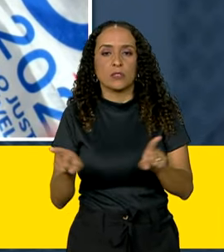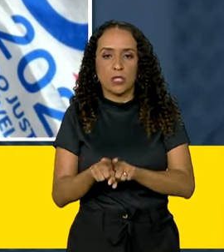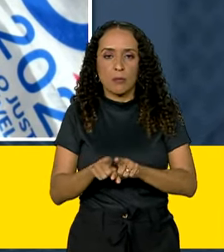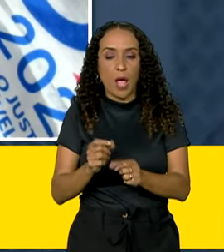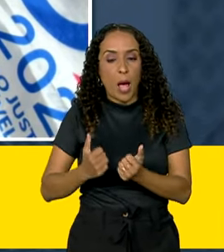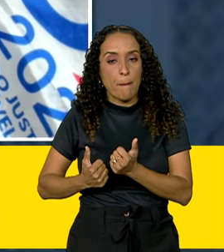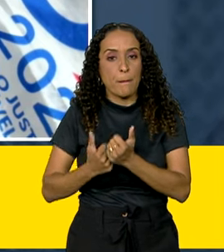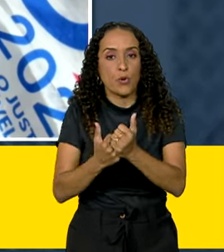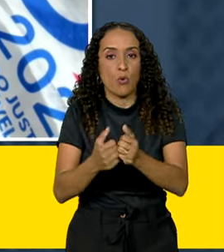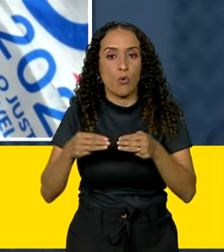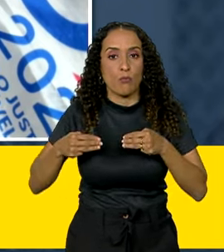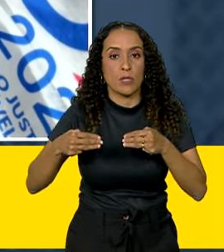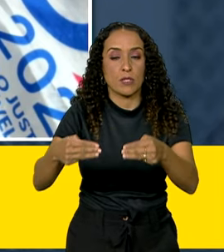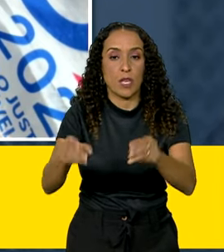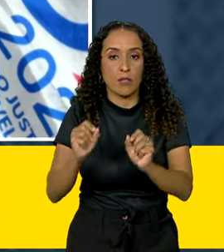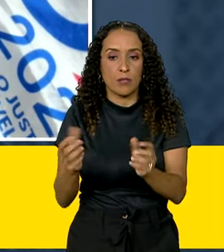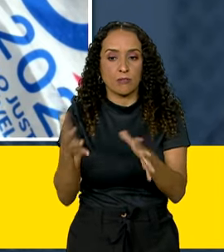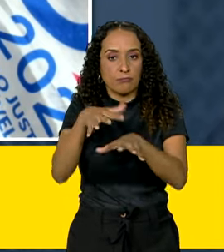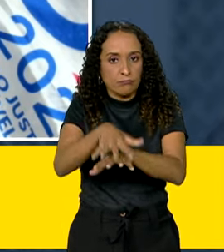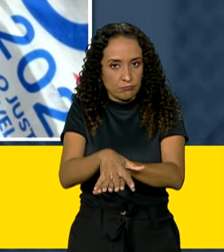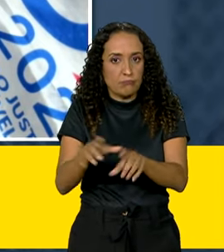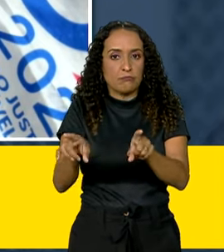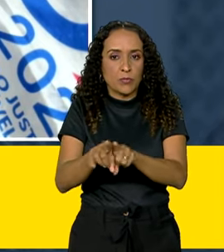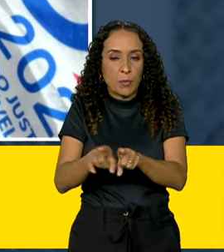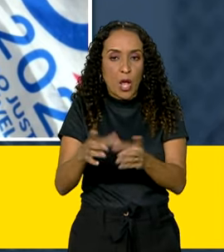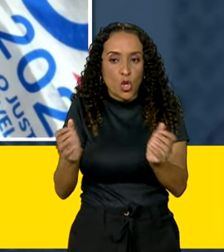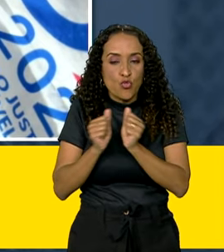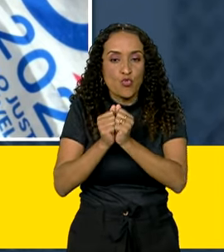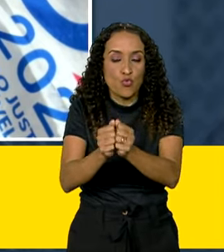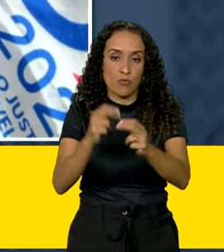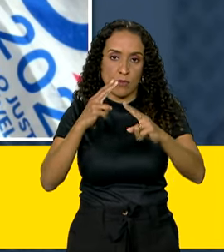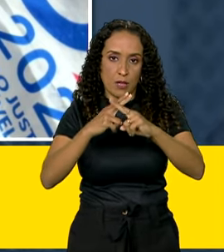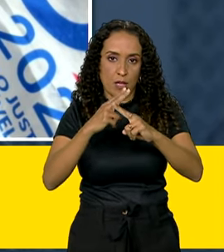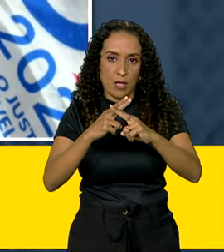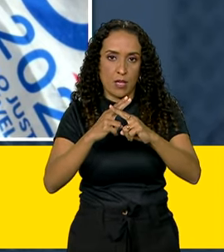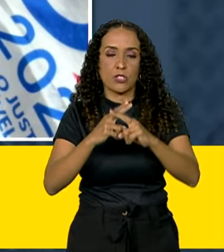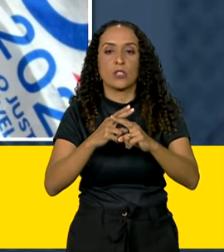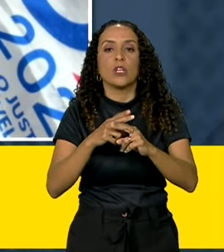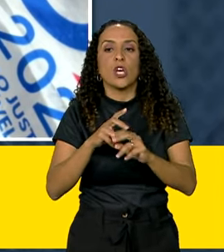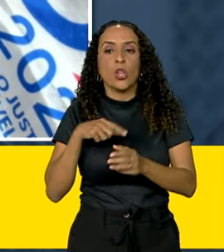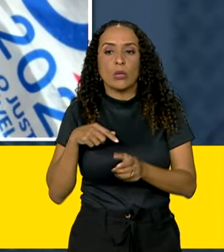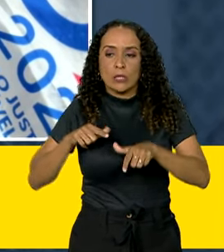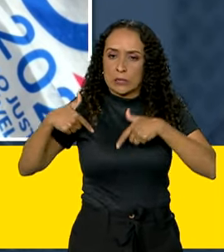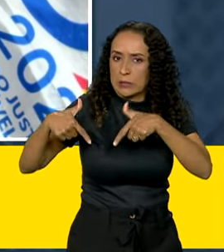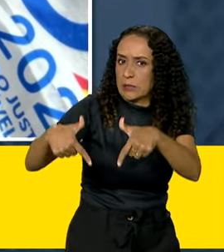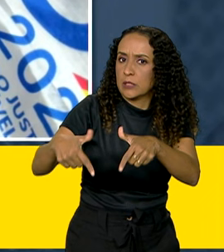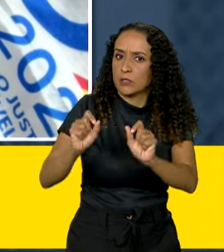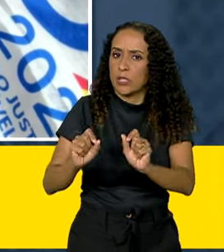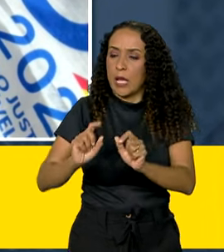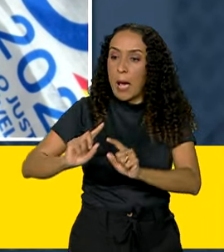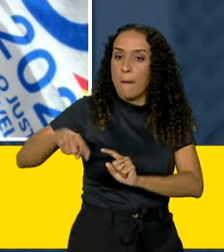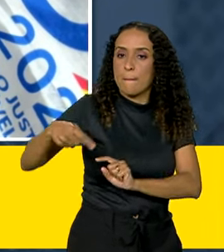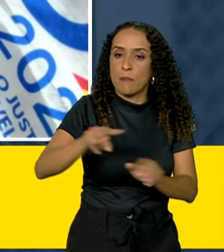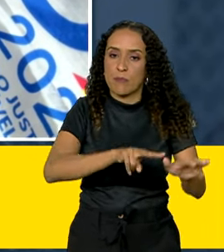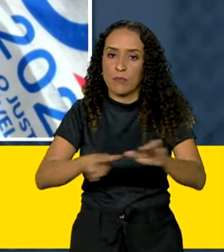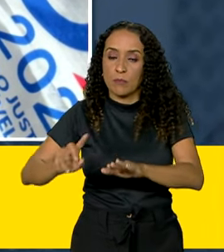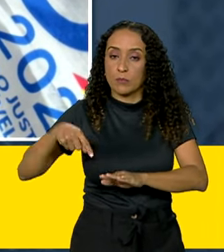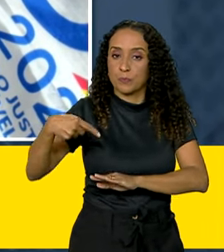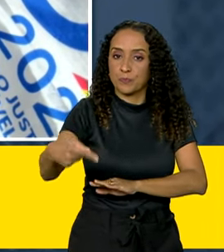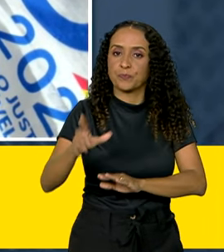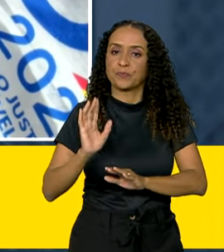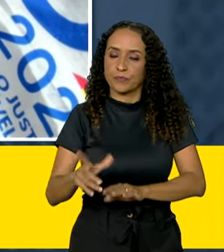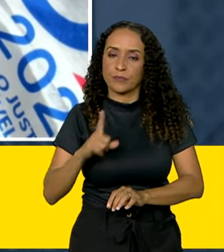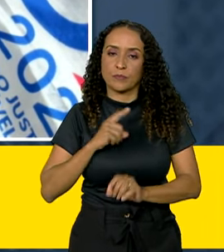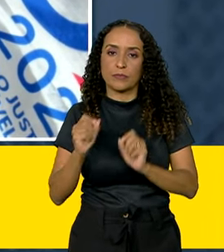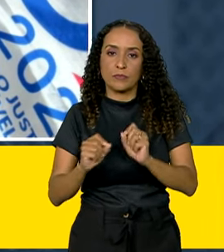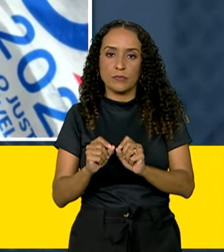apoiou o Ministério da Integração e agora junto com a Caixa Econômica estamos trabalhando para, na próxima semana, a gente já